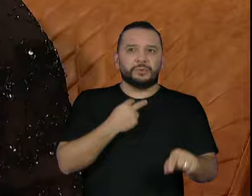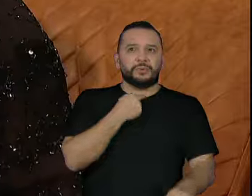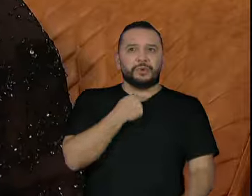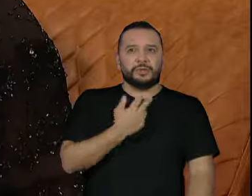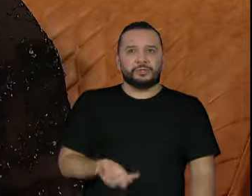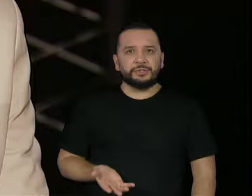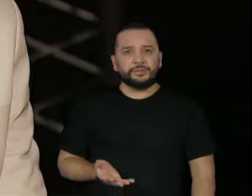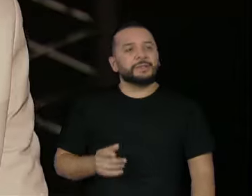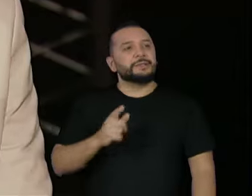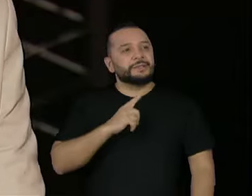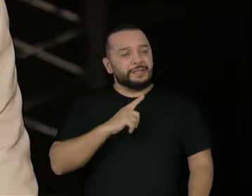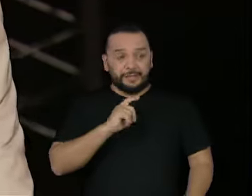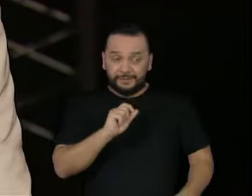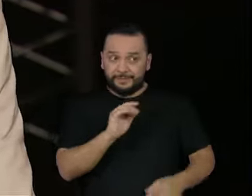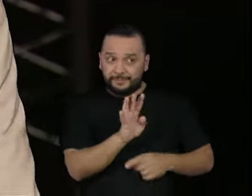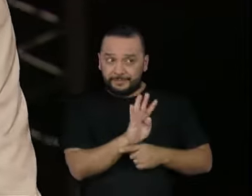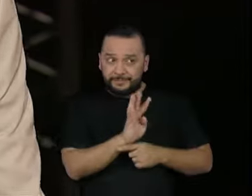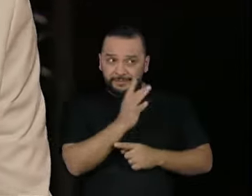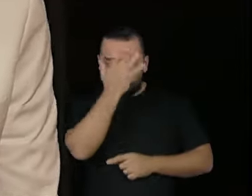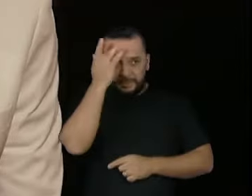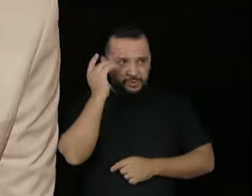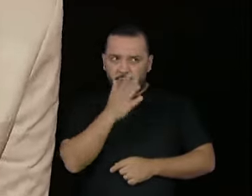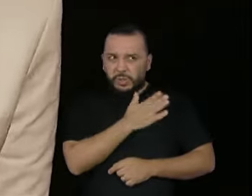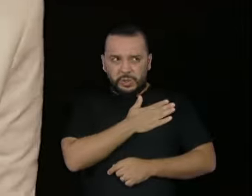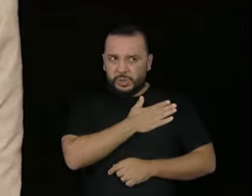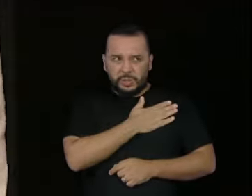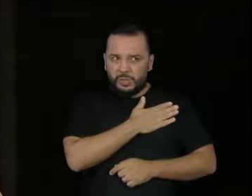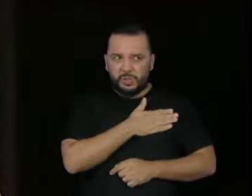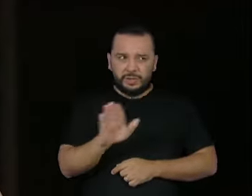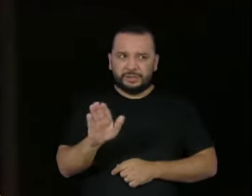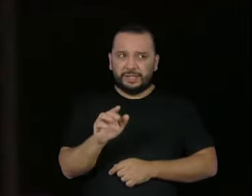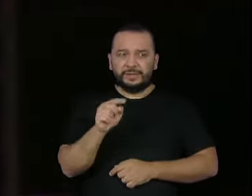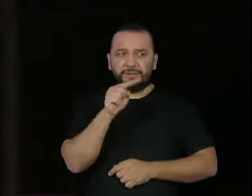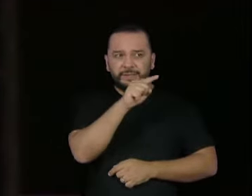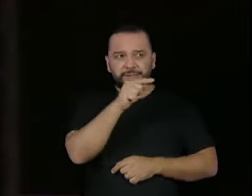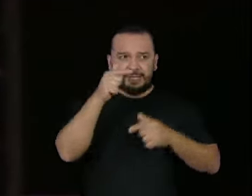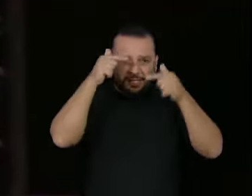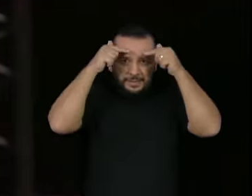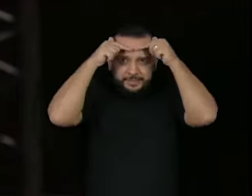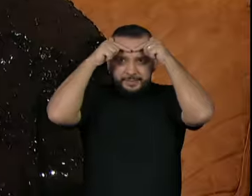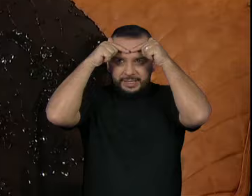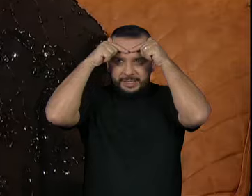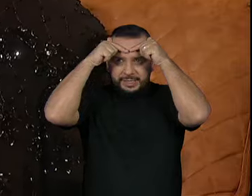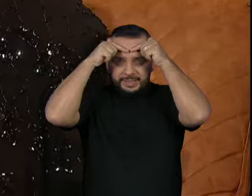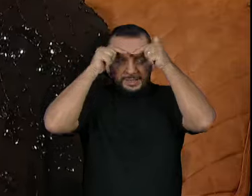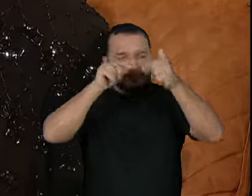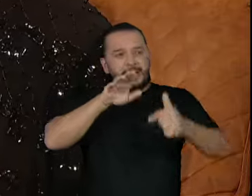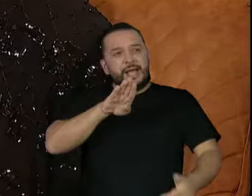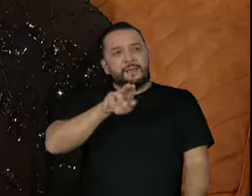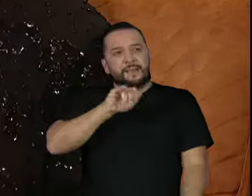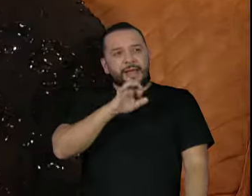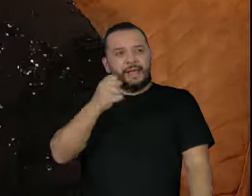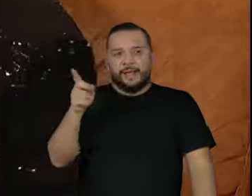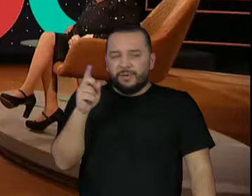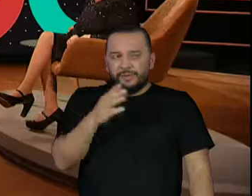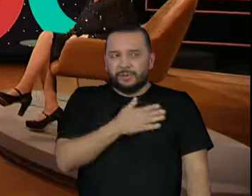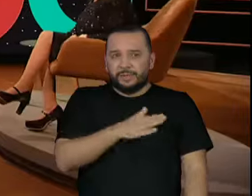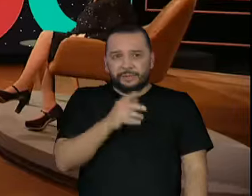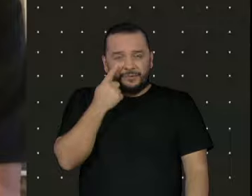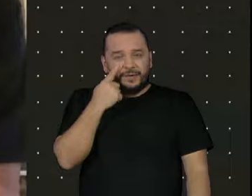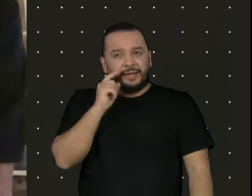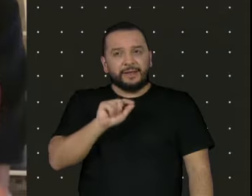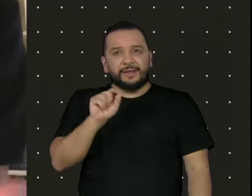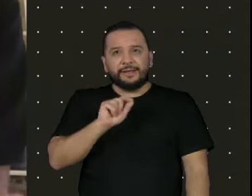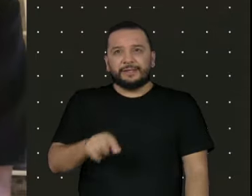Agora, nós temos um depoimento aí de uma pessoa que não gostava que você fosse chamada de princesinha do baião. Vamos ver quem é? Vamos